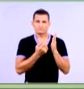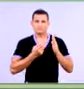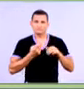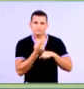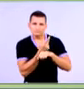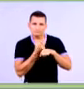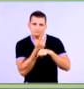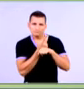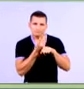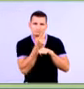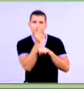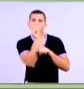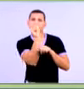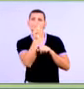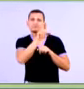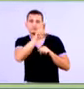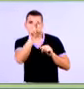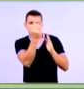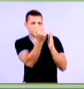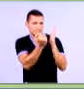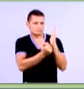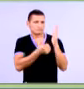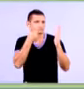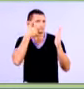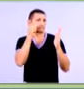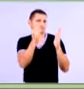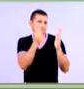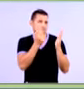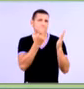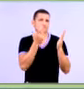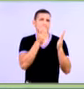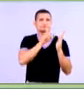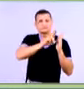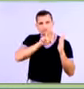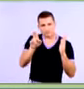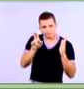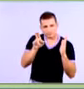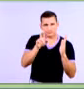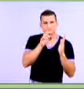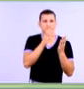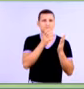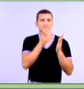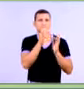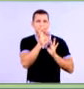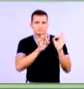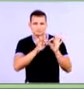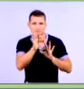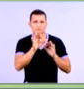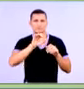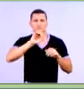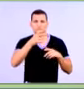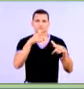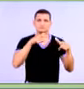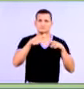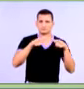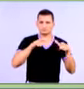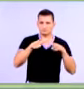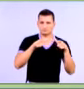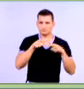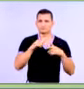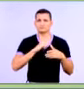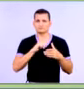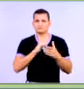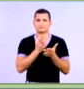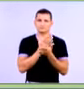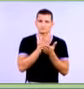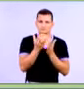alguém numa lista telefônica, ela pode ser ordenada pelo nome, ela pode ser ordenada pelo tipo de serviço, né? Você pode ver que